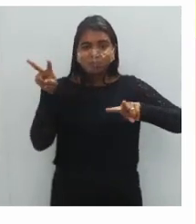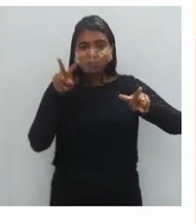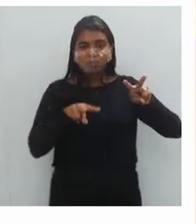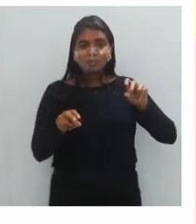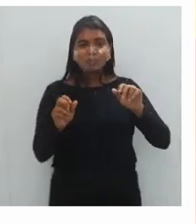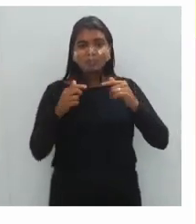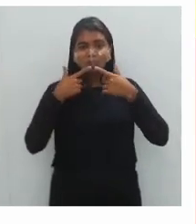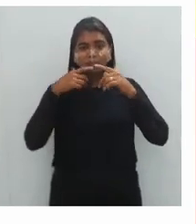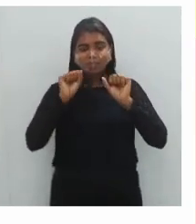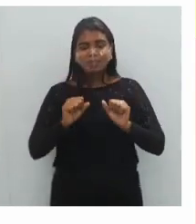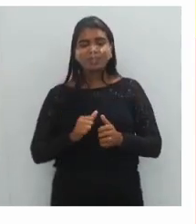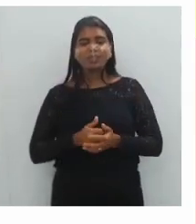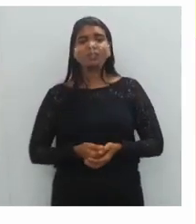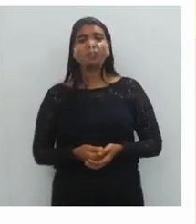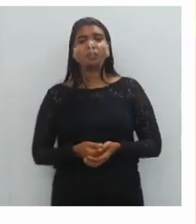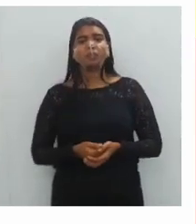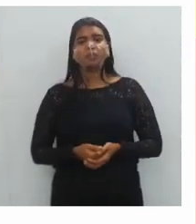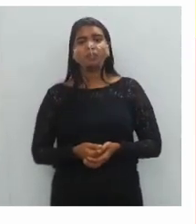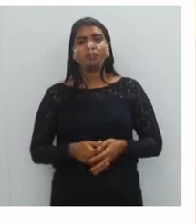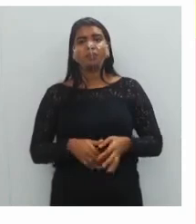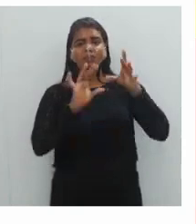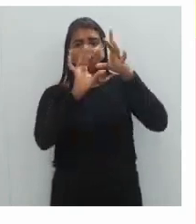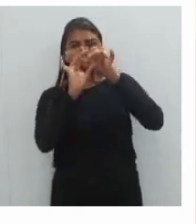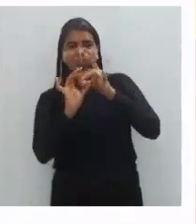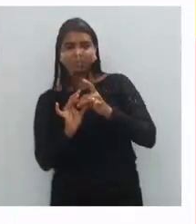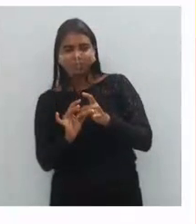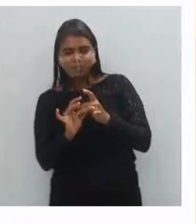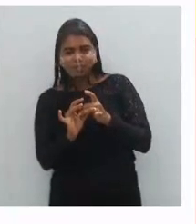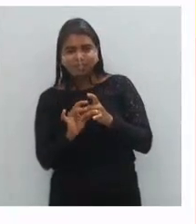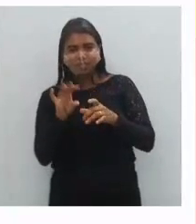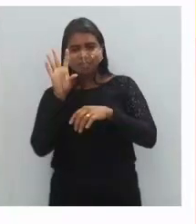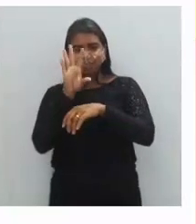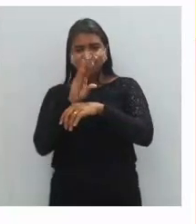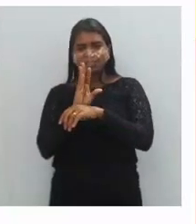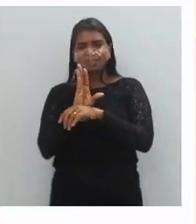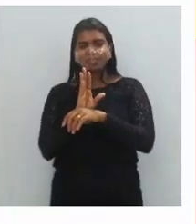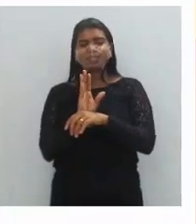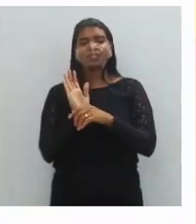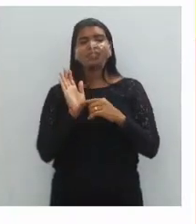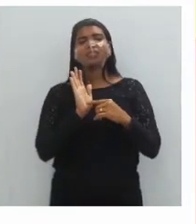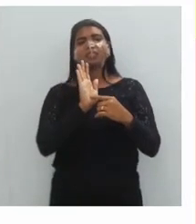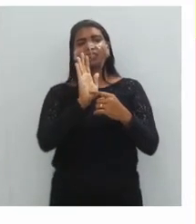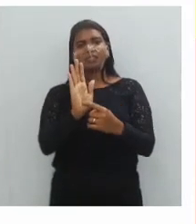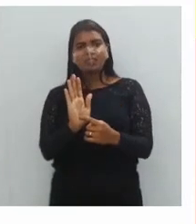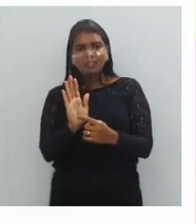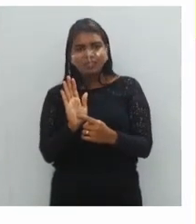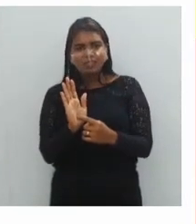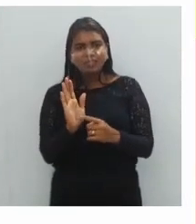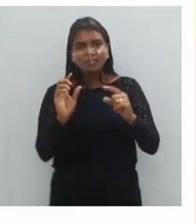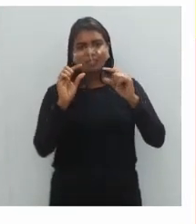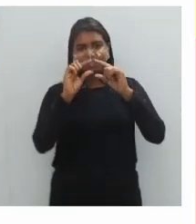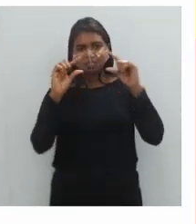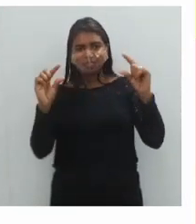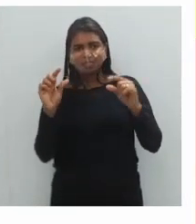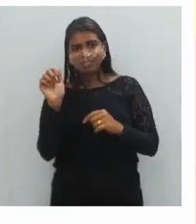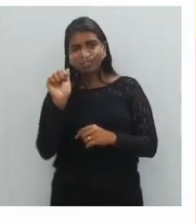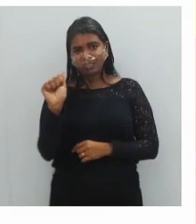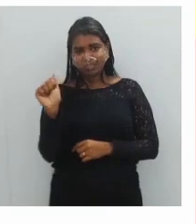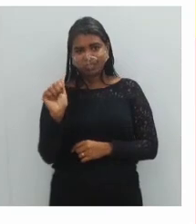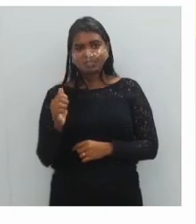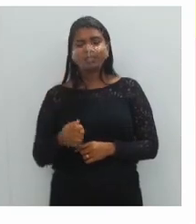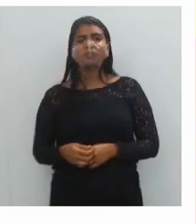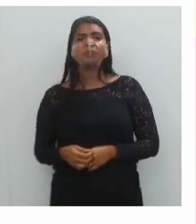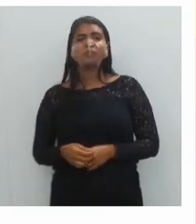recursos linguísticos. No contexto da ilustração, a frase proferida recorre a... Qual é